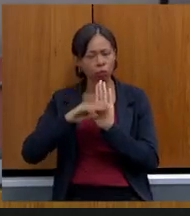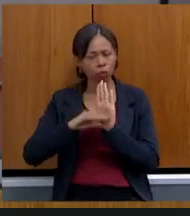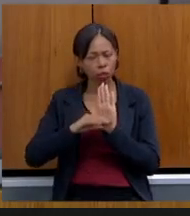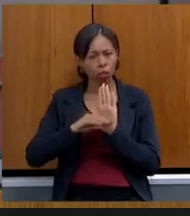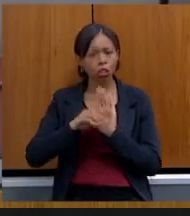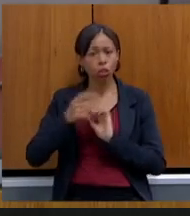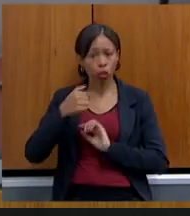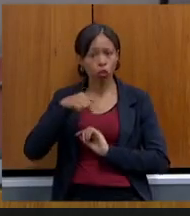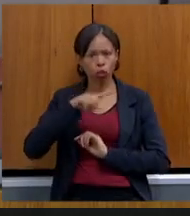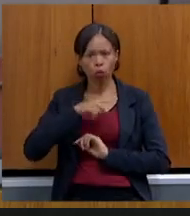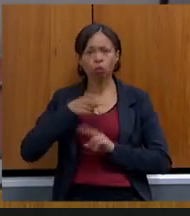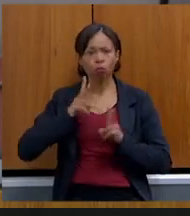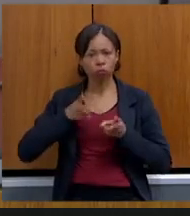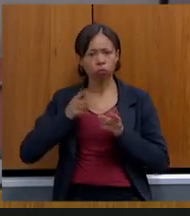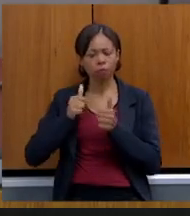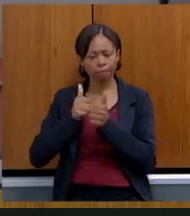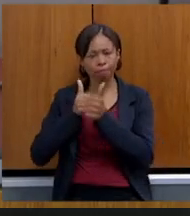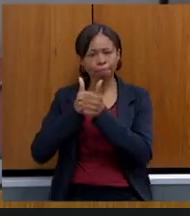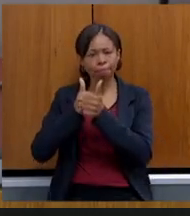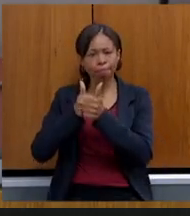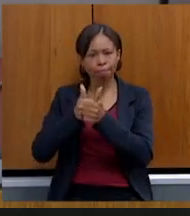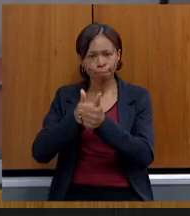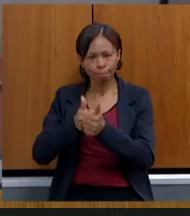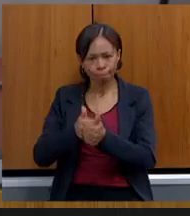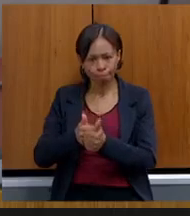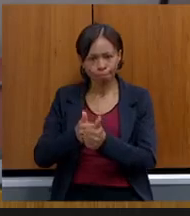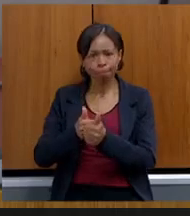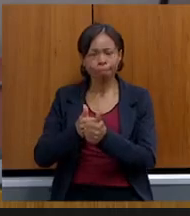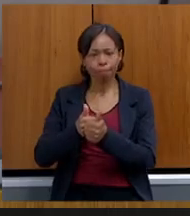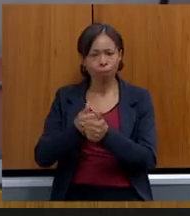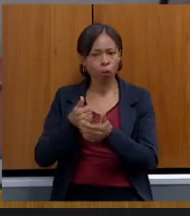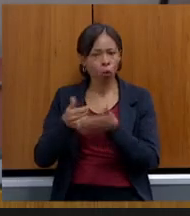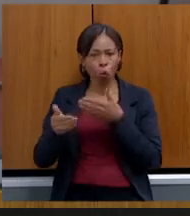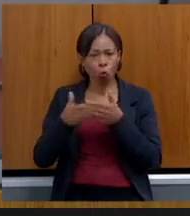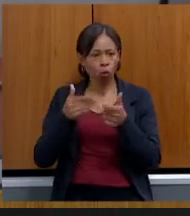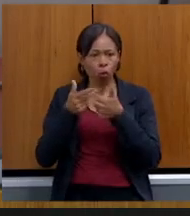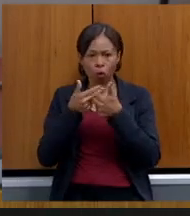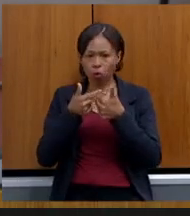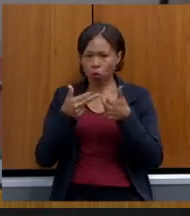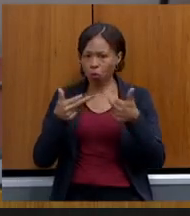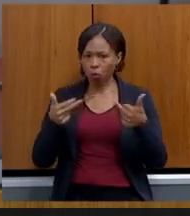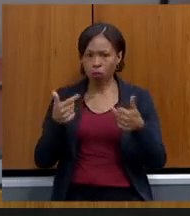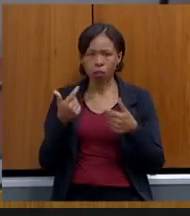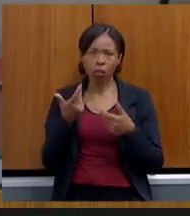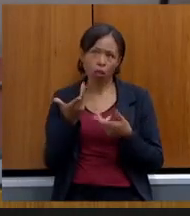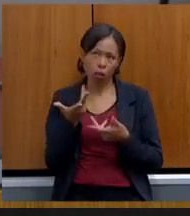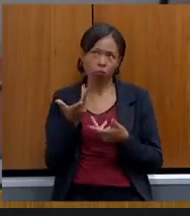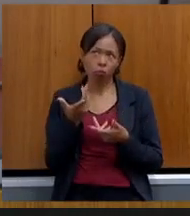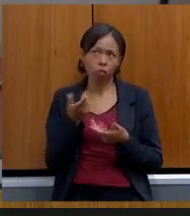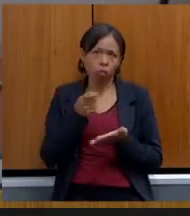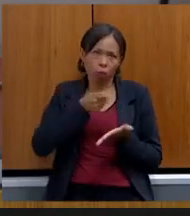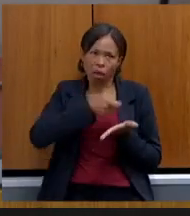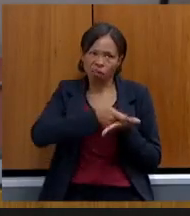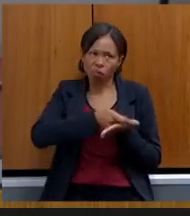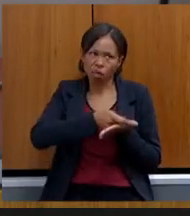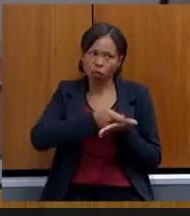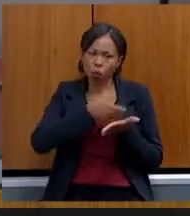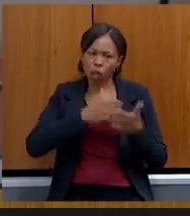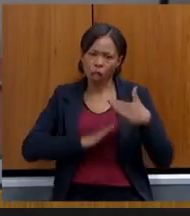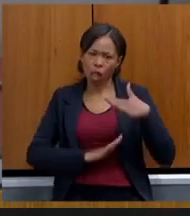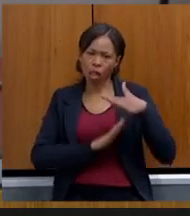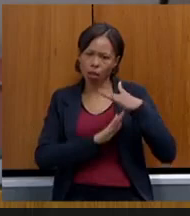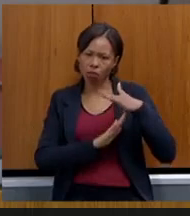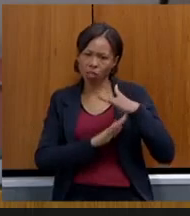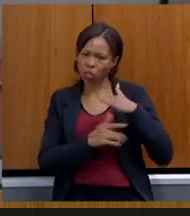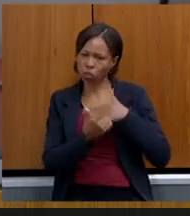aí acompanhando tudo que for possível e que não tenha nenhum ferimento as questões de limite de folha né limite de folha é esse que